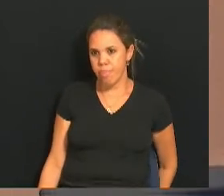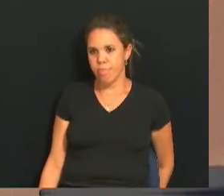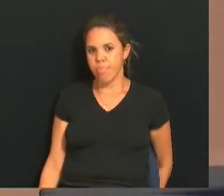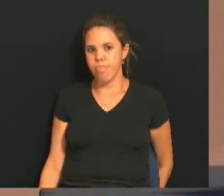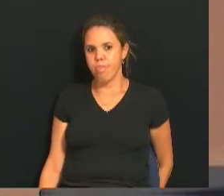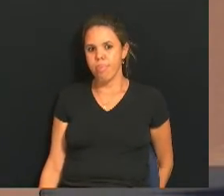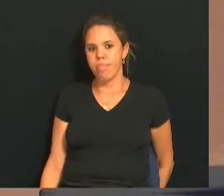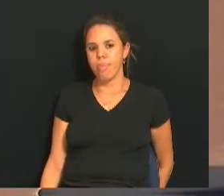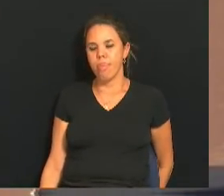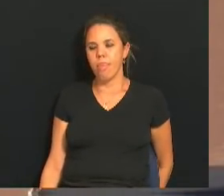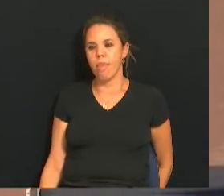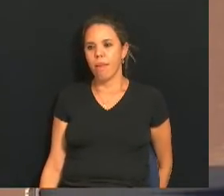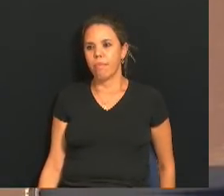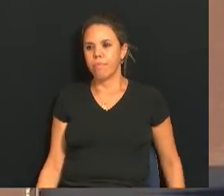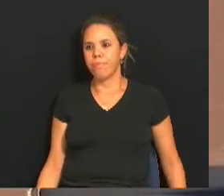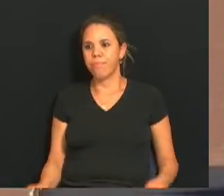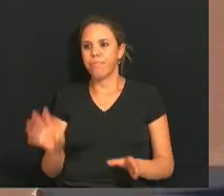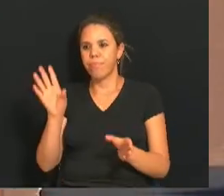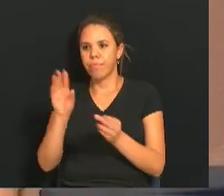isso, vereador.